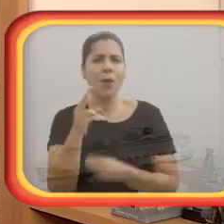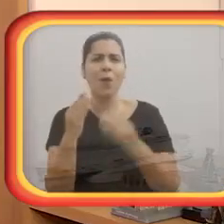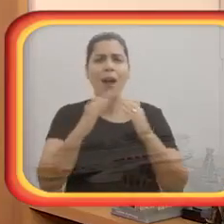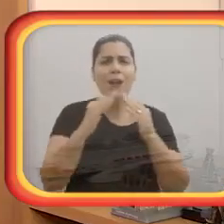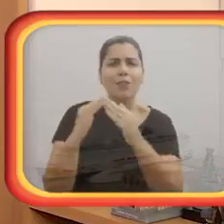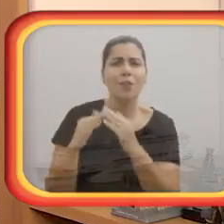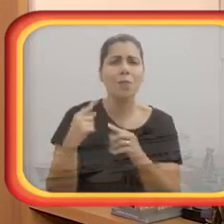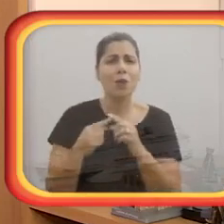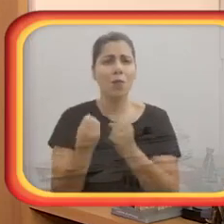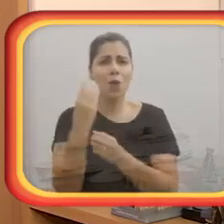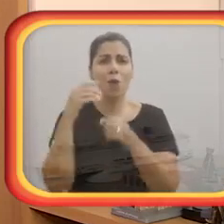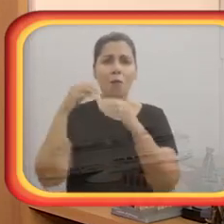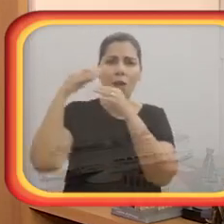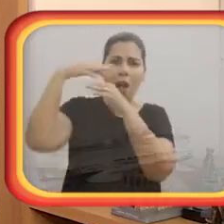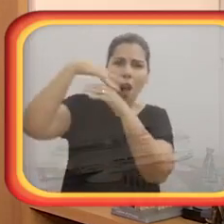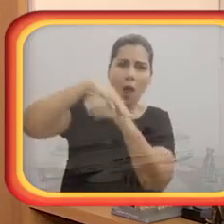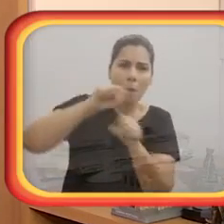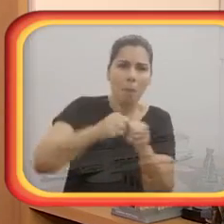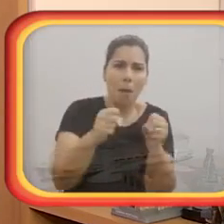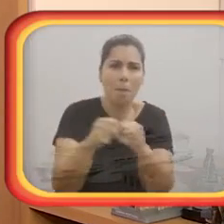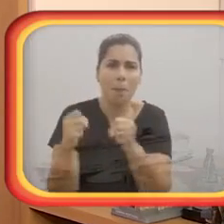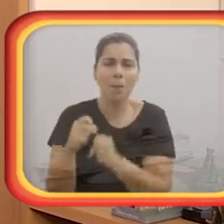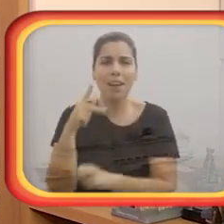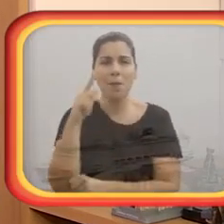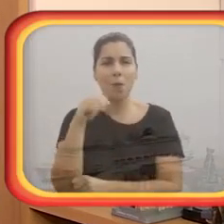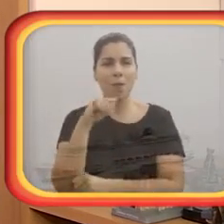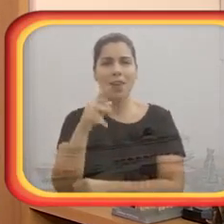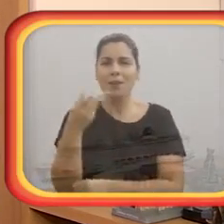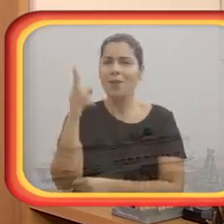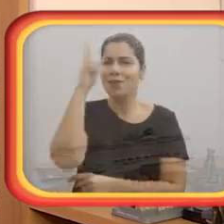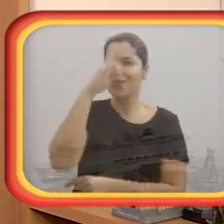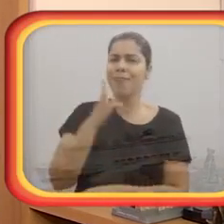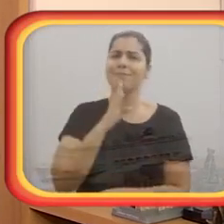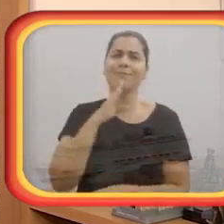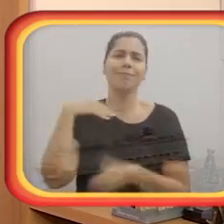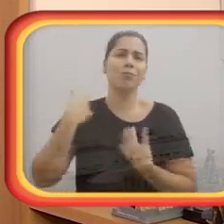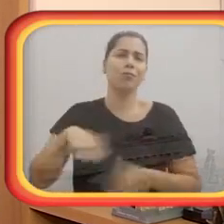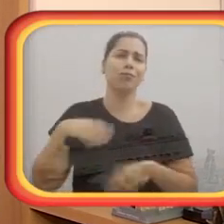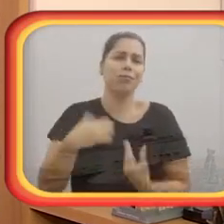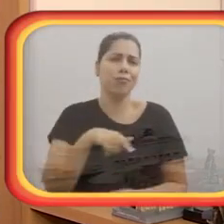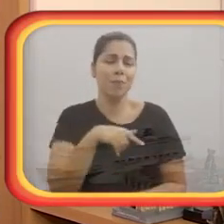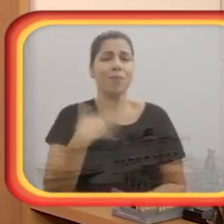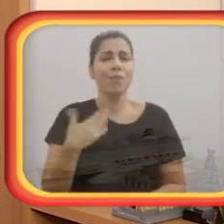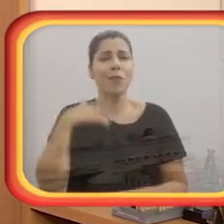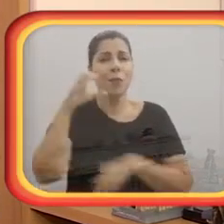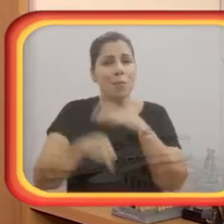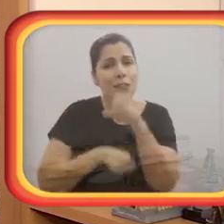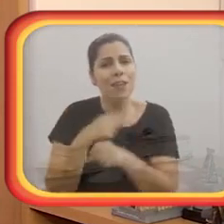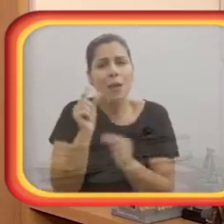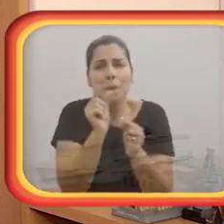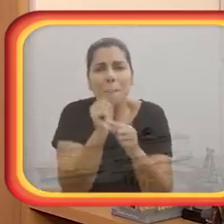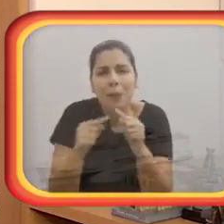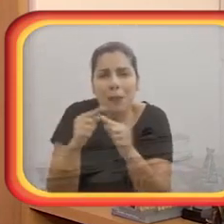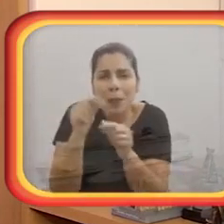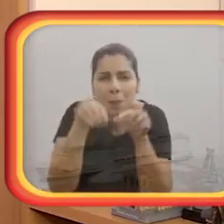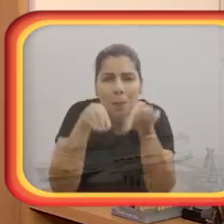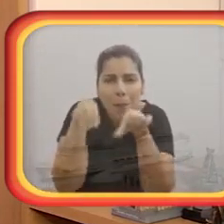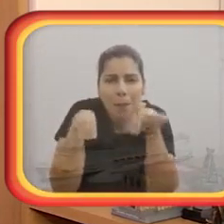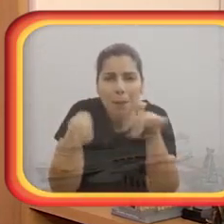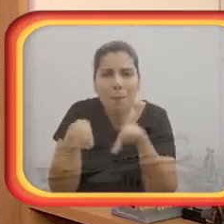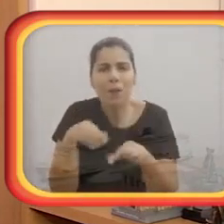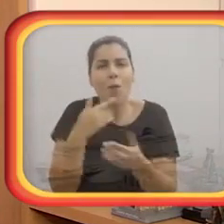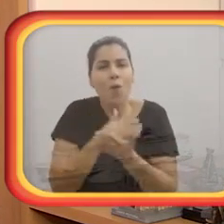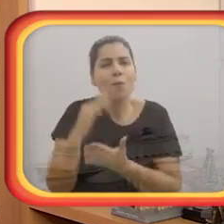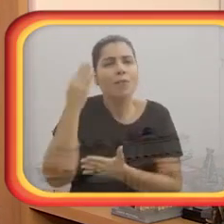na cratera do vulcão, poder ver as casinhas, que o Vulcão Vesúvio foi o vulcão que destruiu o Pompeia, então é uma história